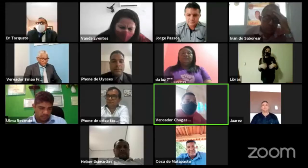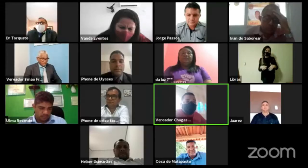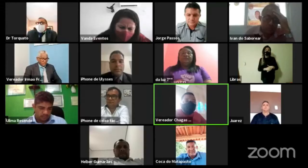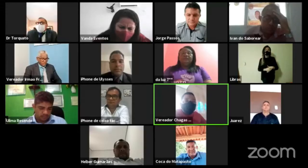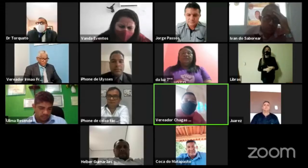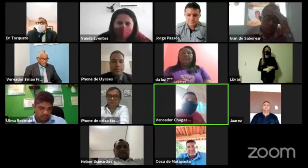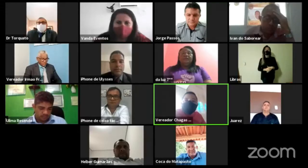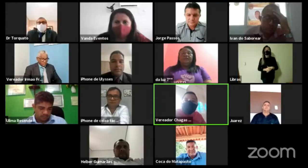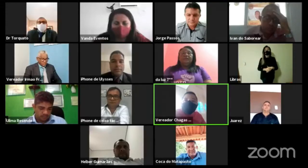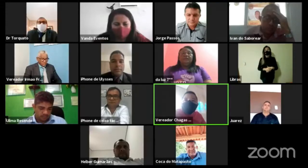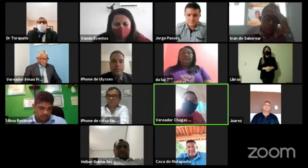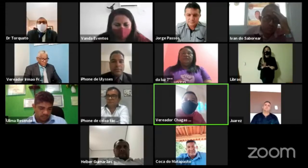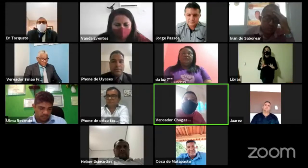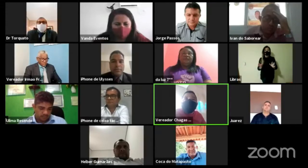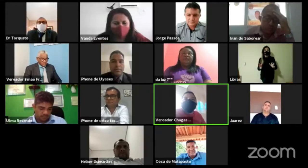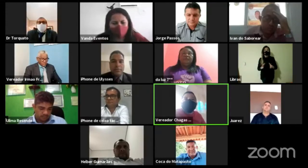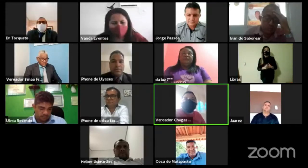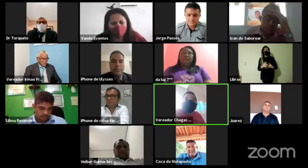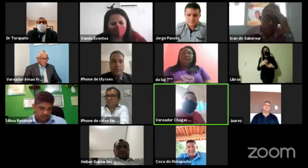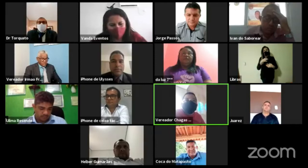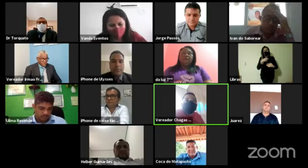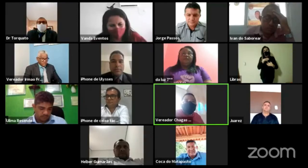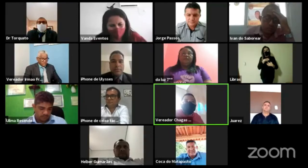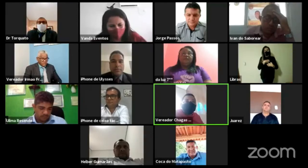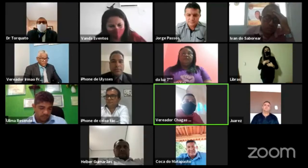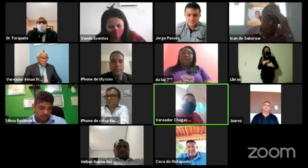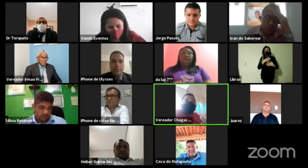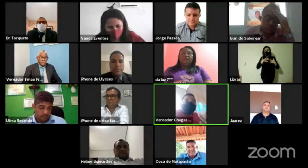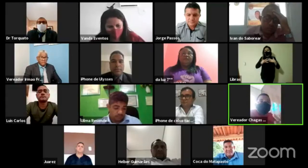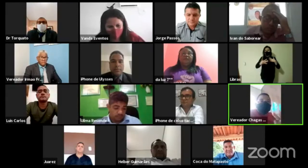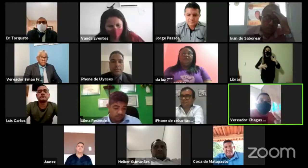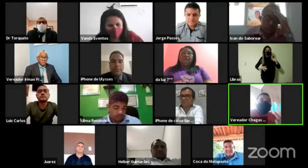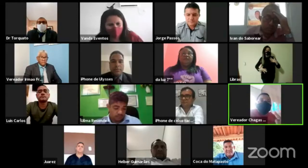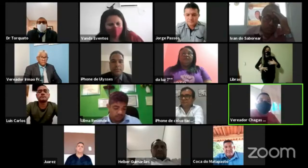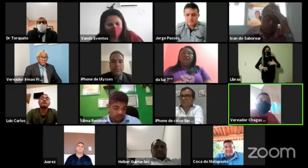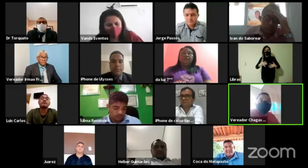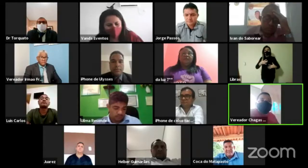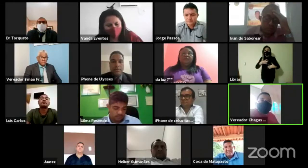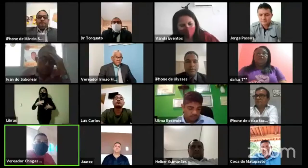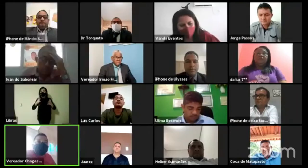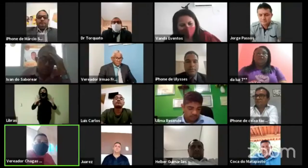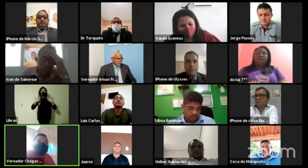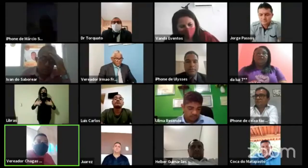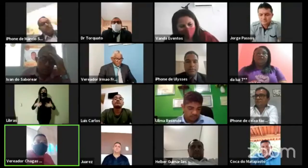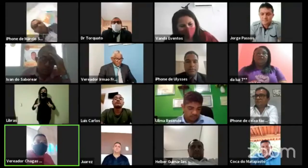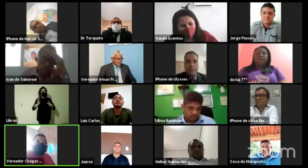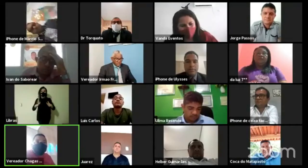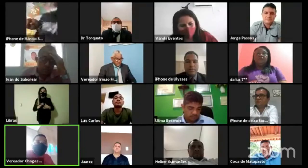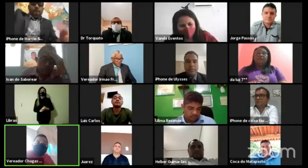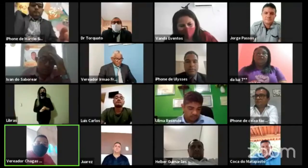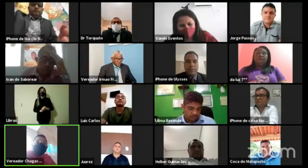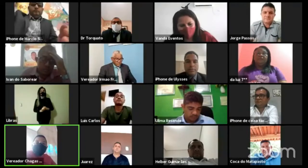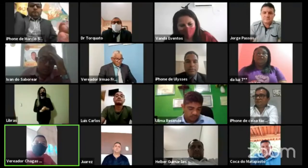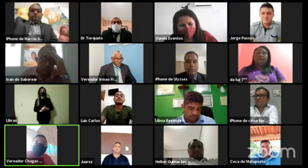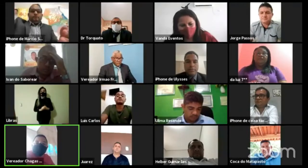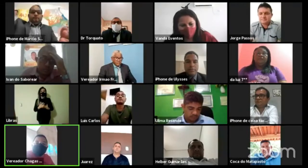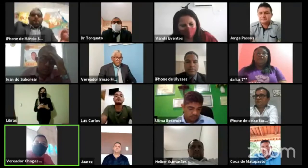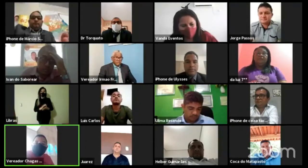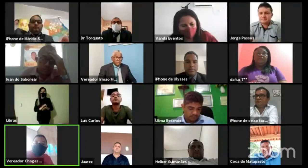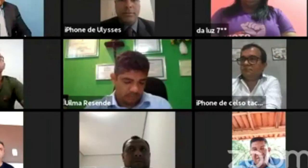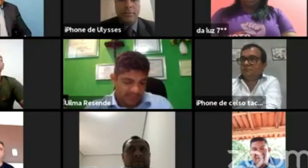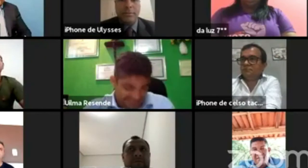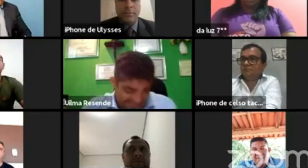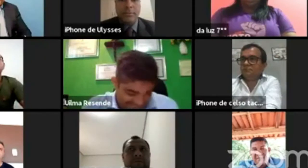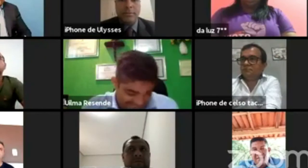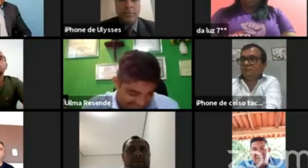mexe no organismo da gente todo. Eu passei 3 dias sem fazer cocô, né, como a gente se